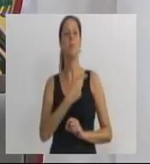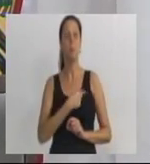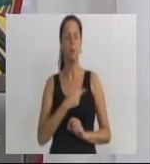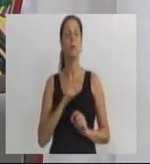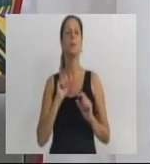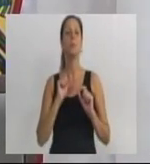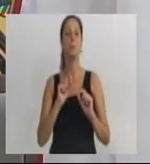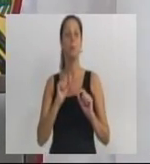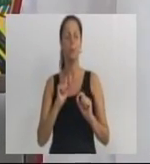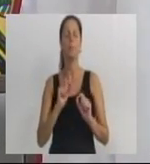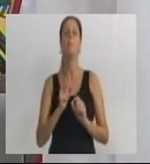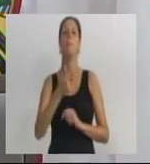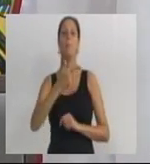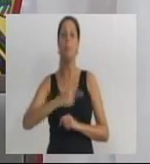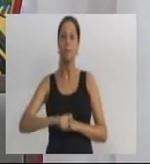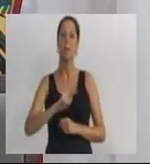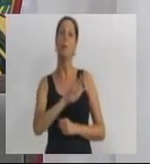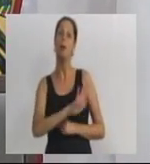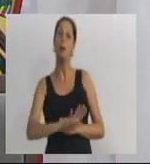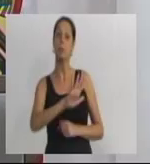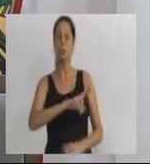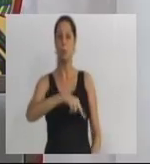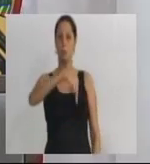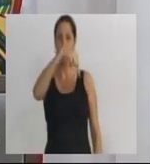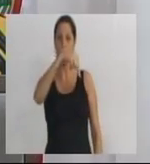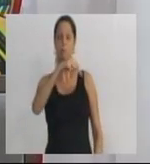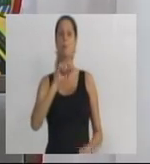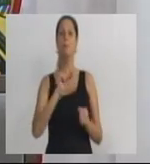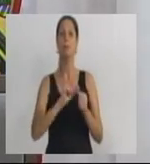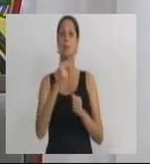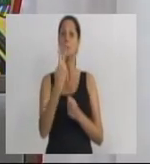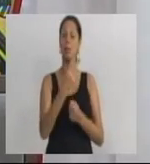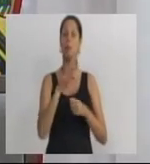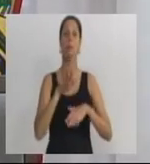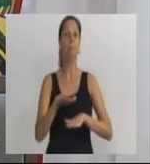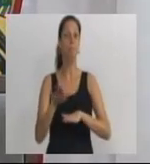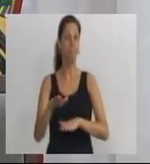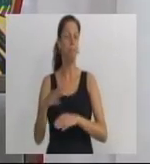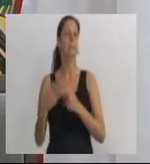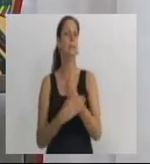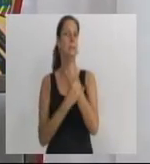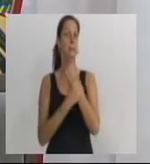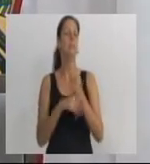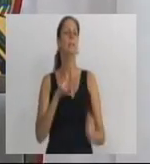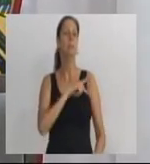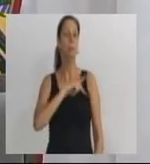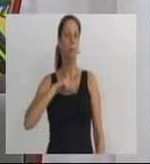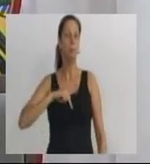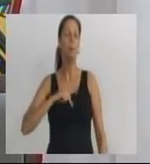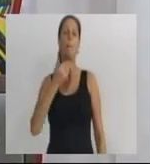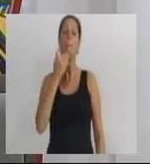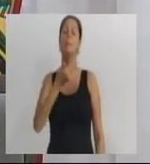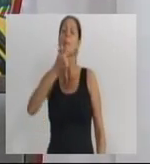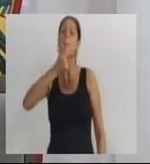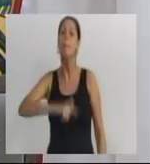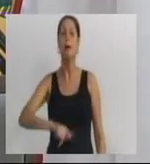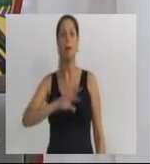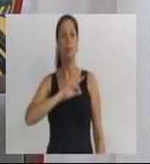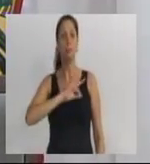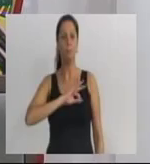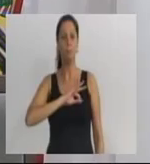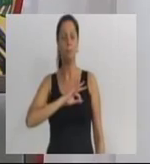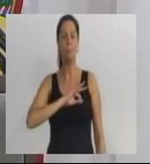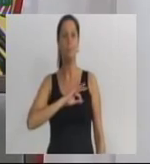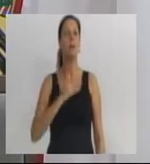norte, vai se mobilizar de novo e vai fazer a segunda manifestação em prol da segurança pública, mais policiais para Blumenau. O Adriano esteve